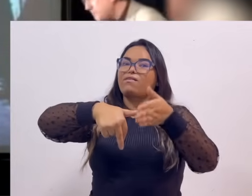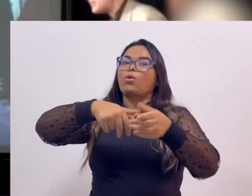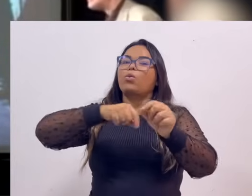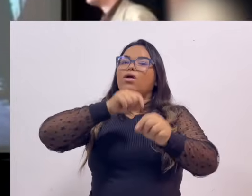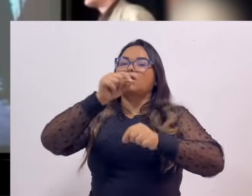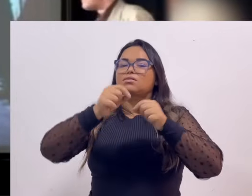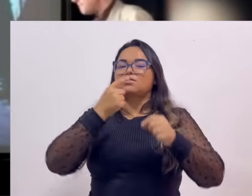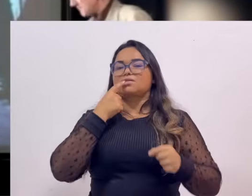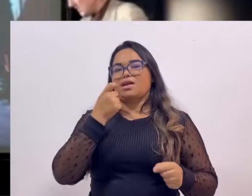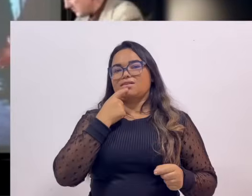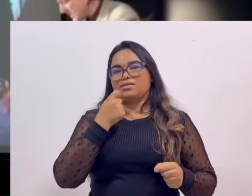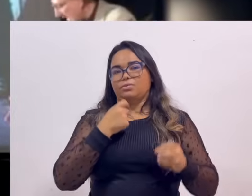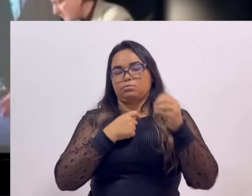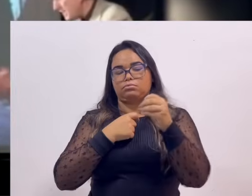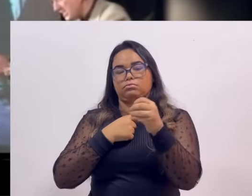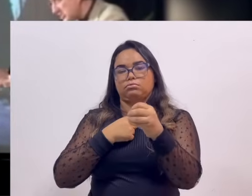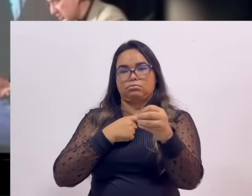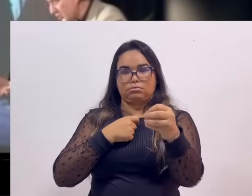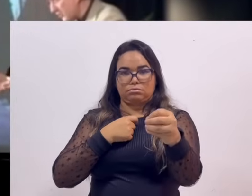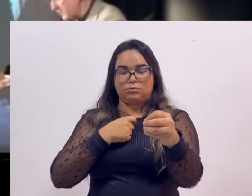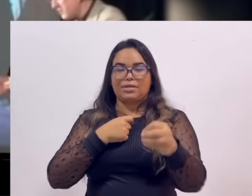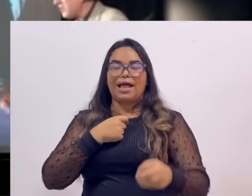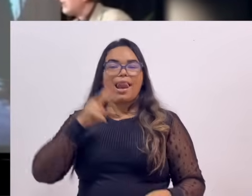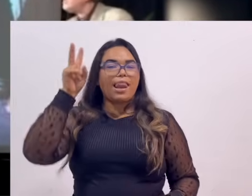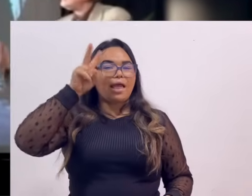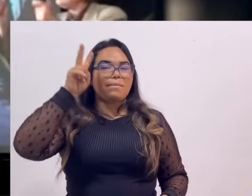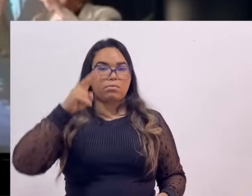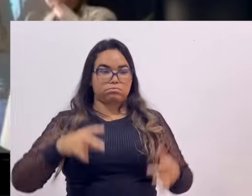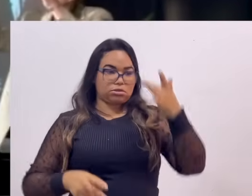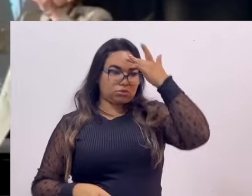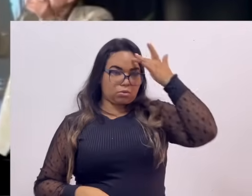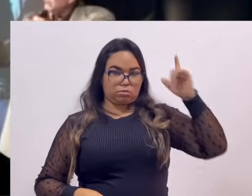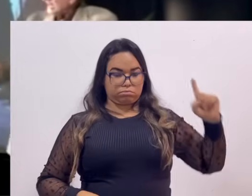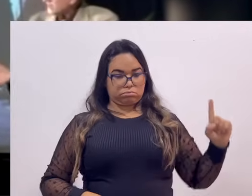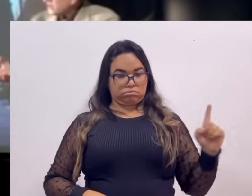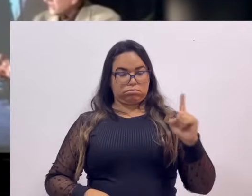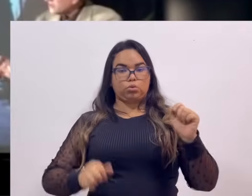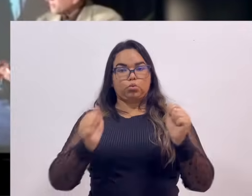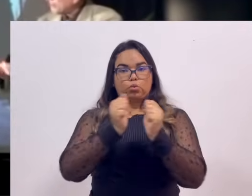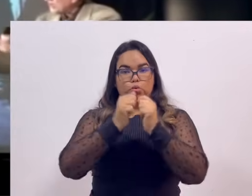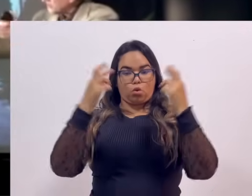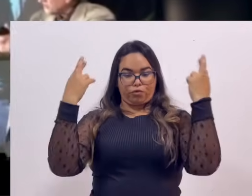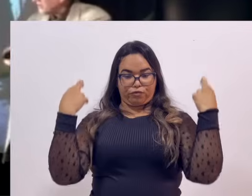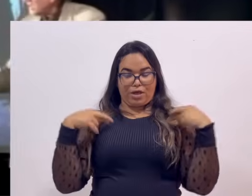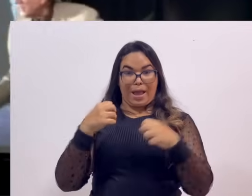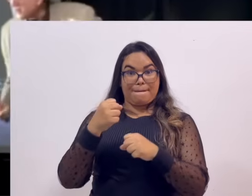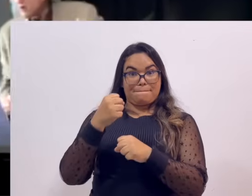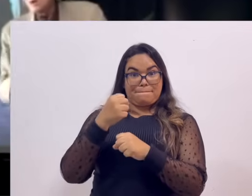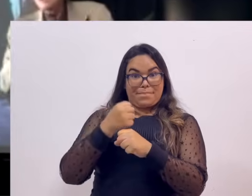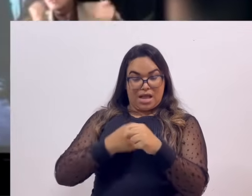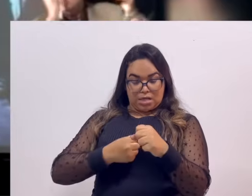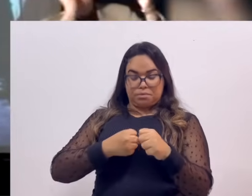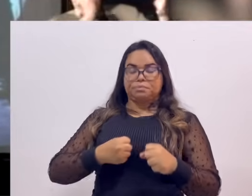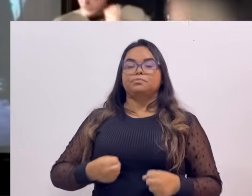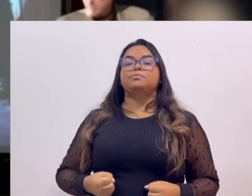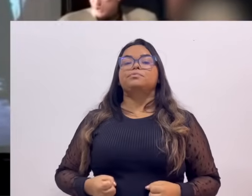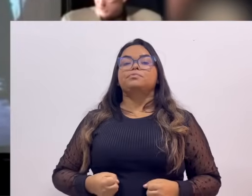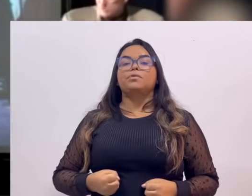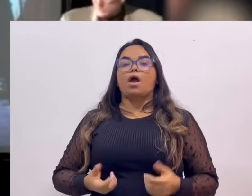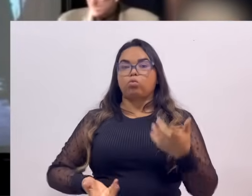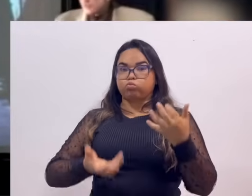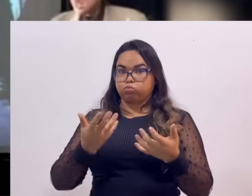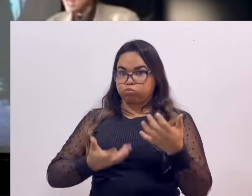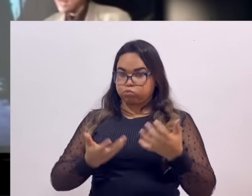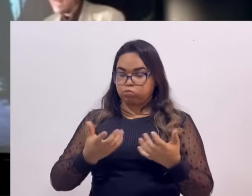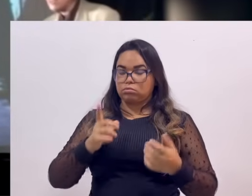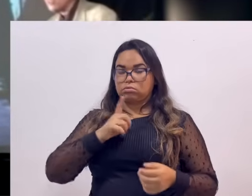acontecia imagine isto o pecador traz o cordeiro o cordeiro é abatido as entranhas são queimadas e o